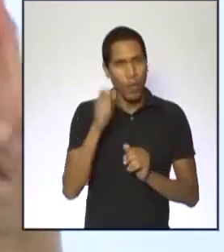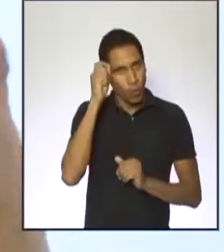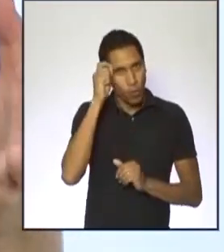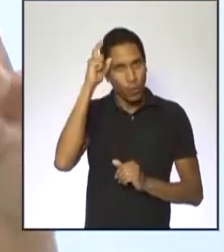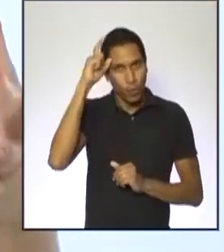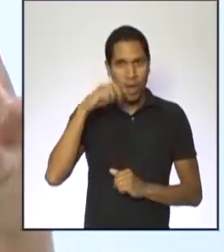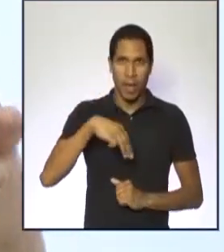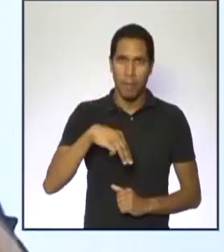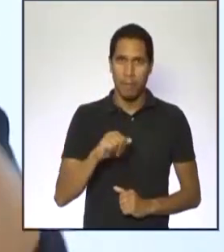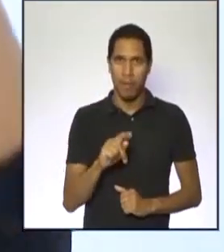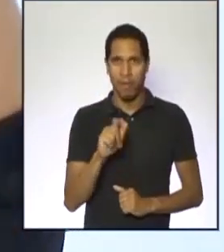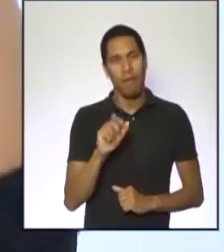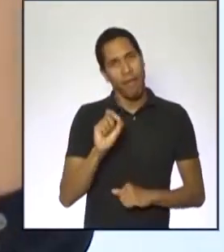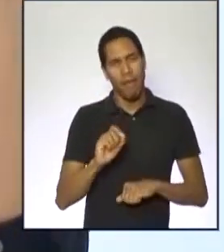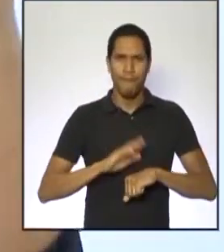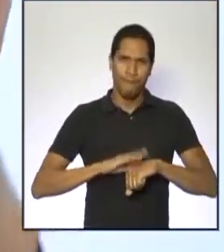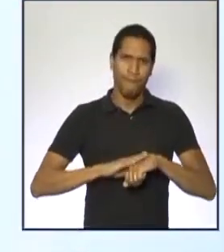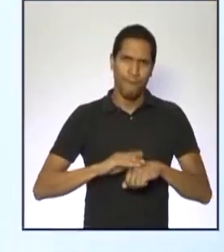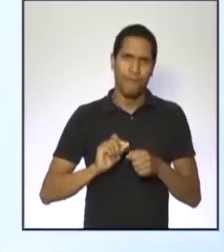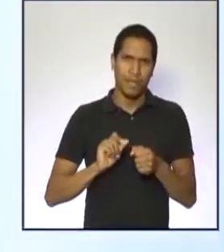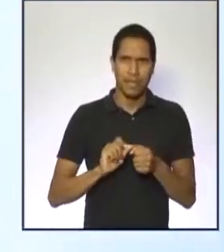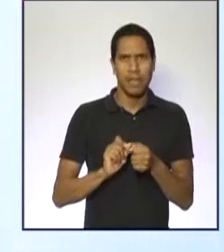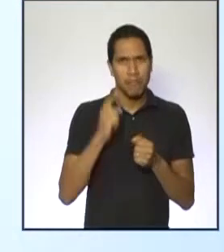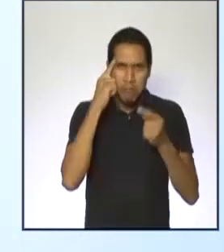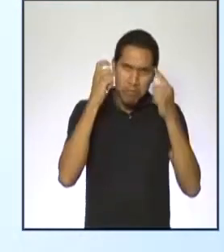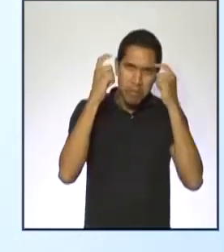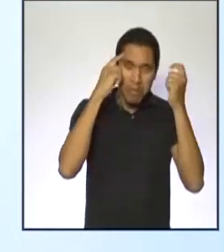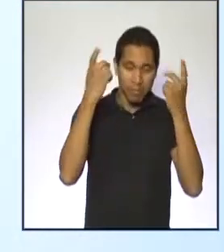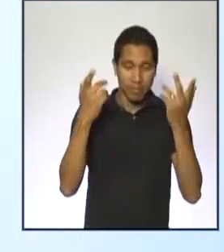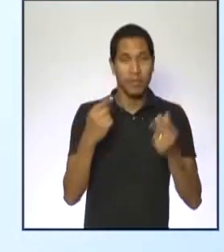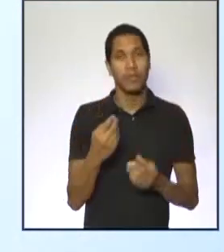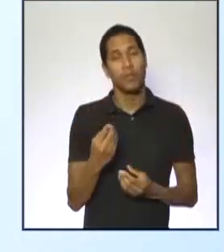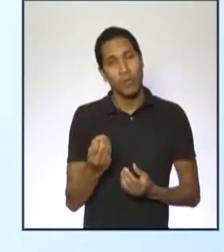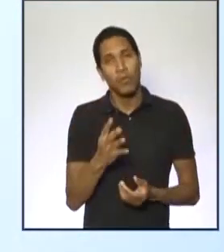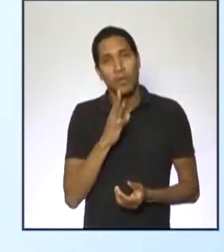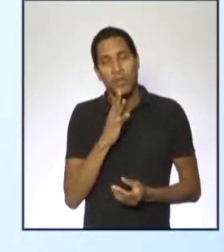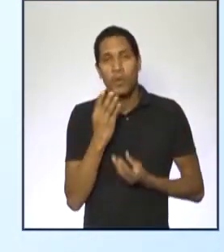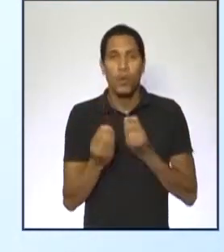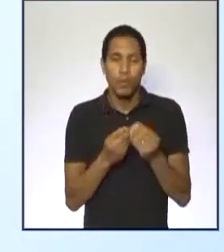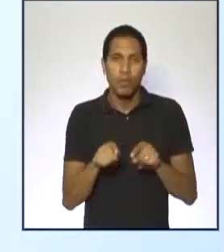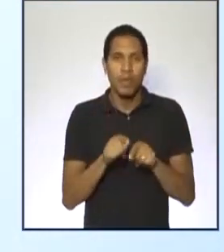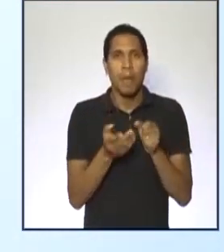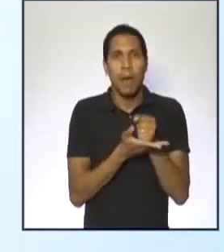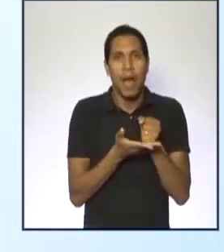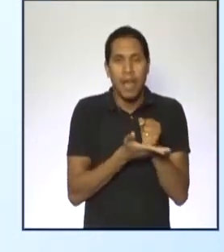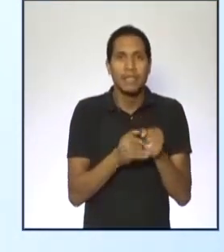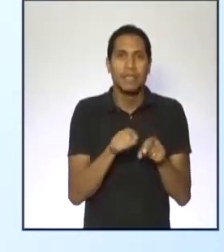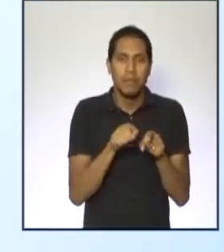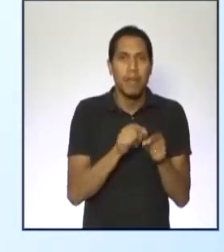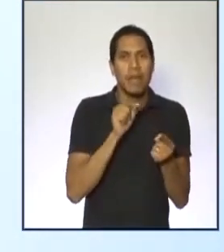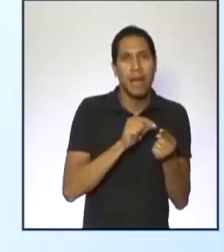que é a cultura do fazer. Nós vimos os pilares para se fazer essa cultura maker e